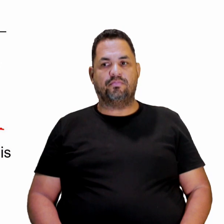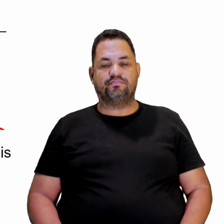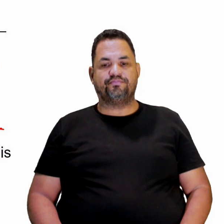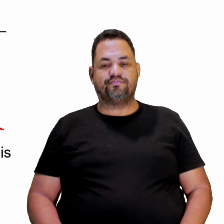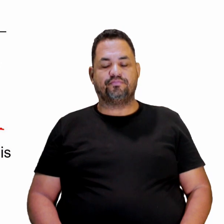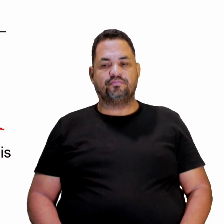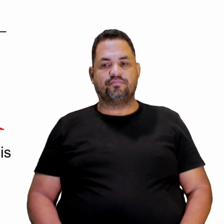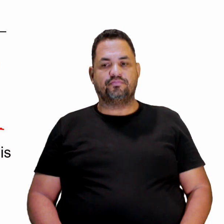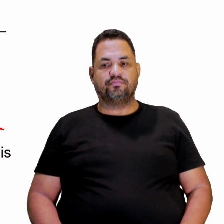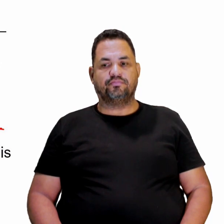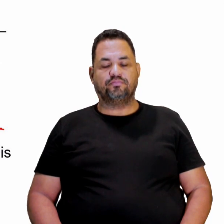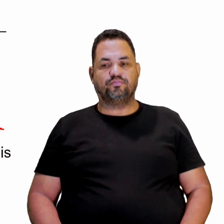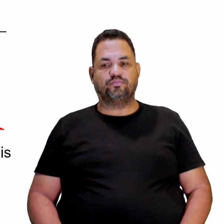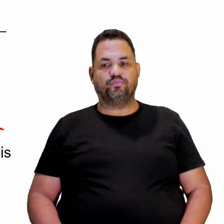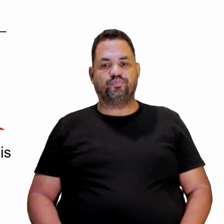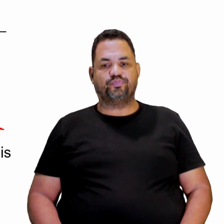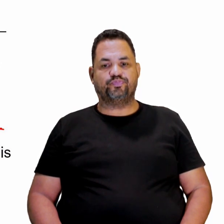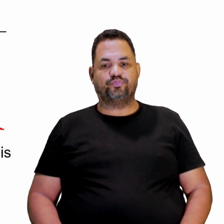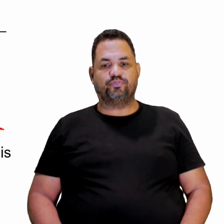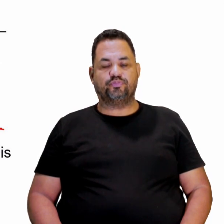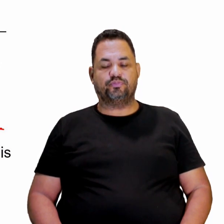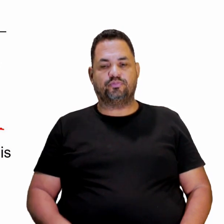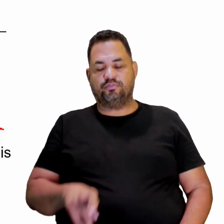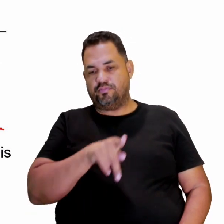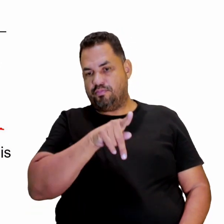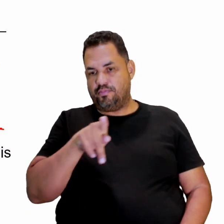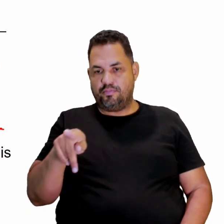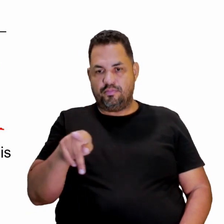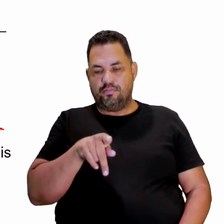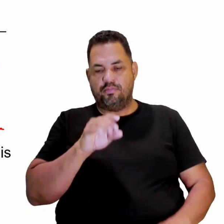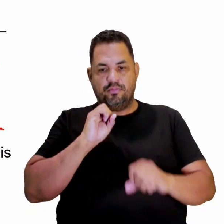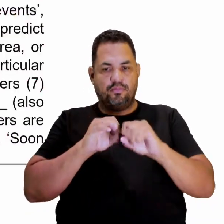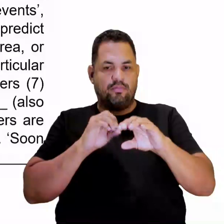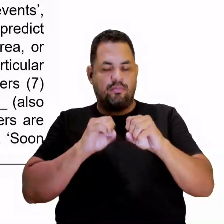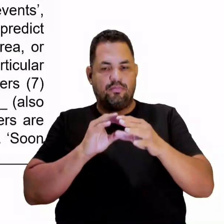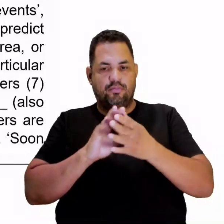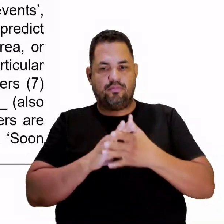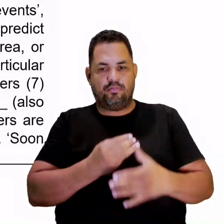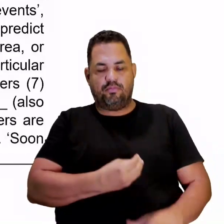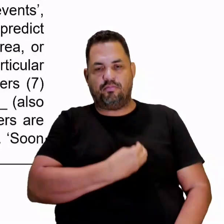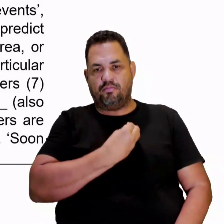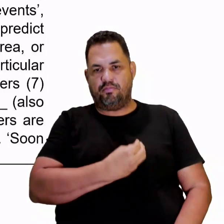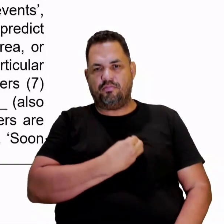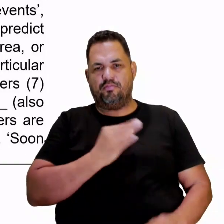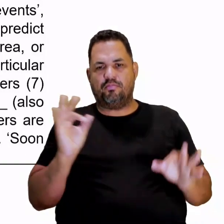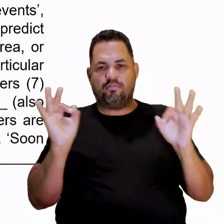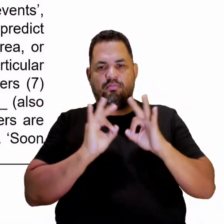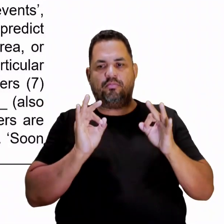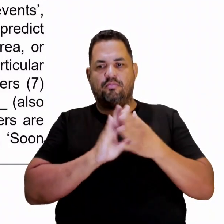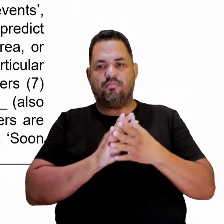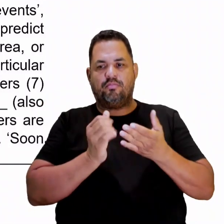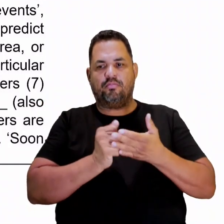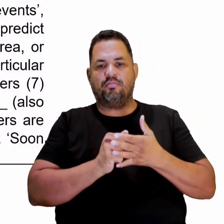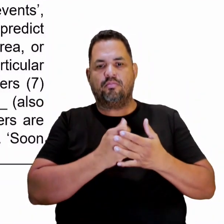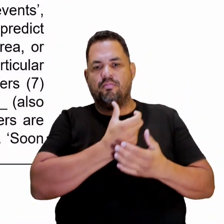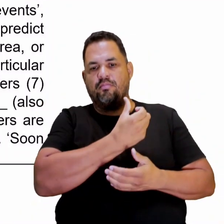perfect this semester. A professora ensinará o presente perfeito este semestre.